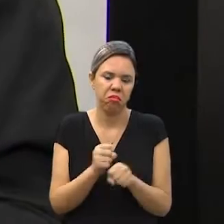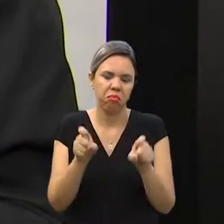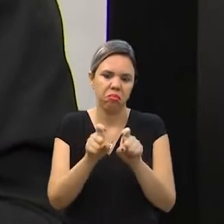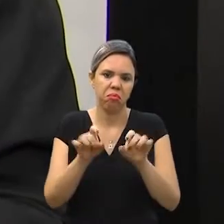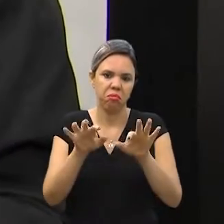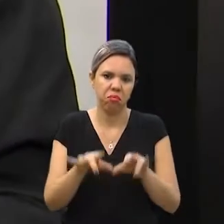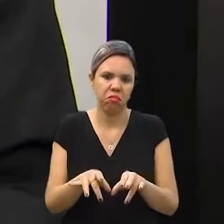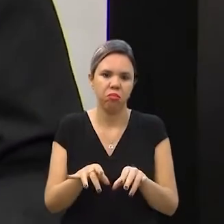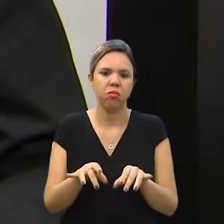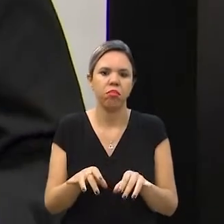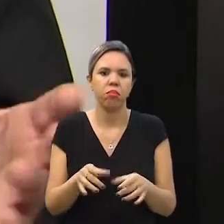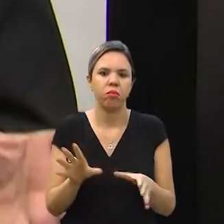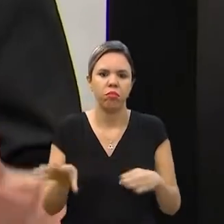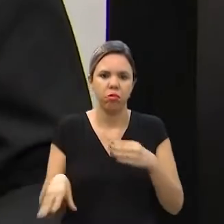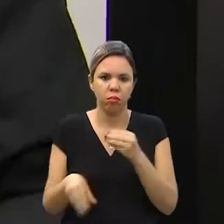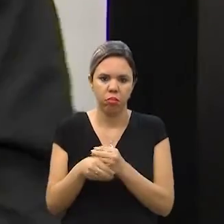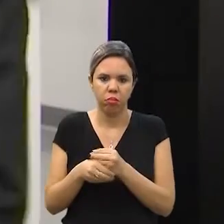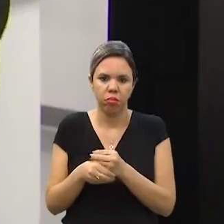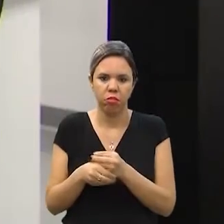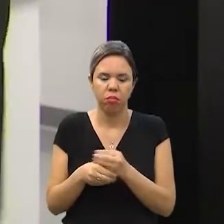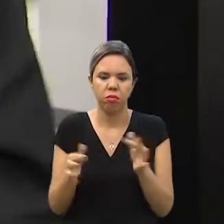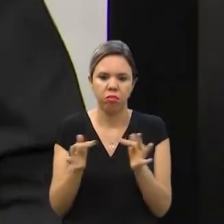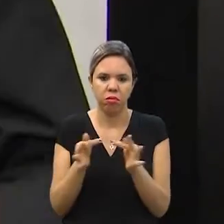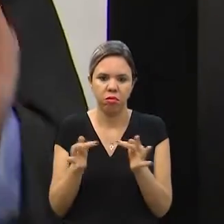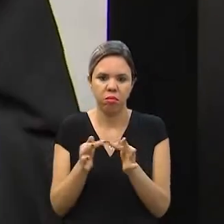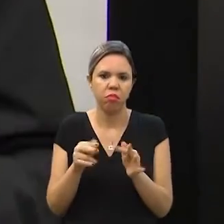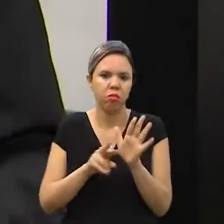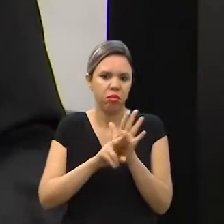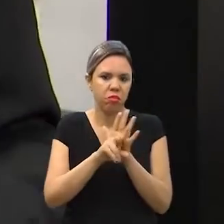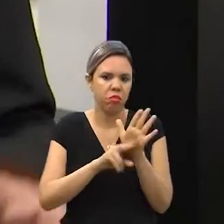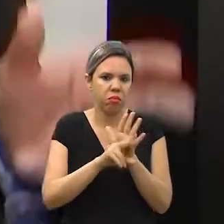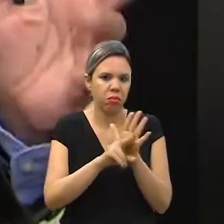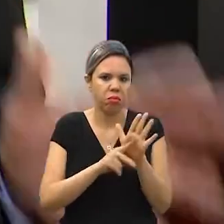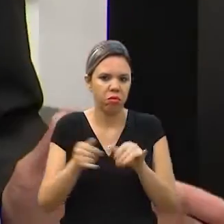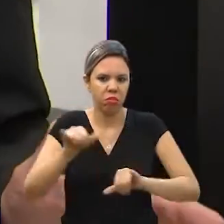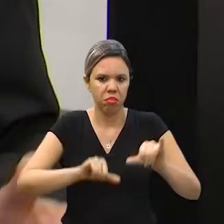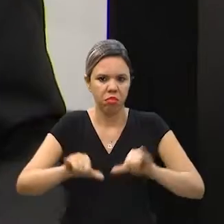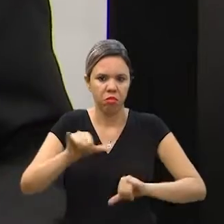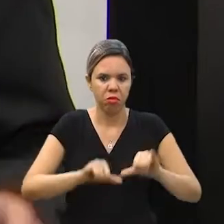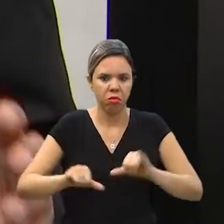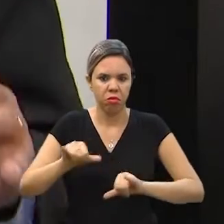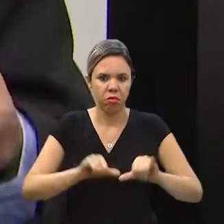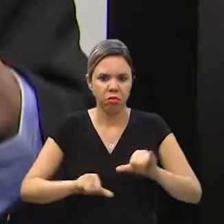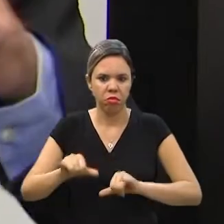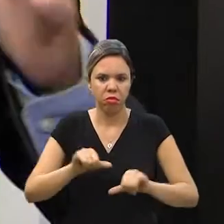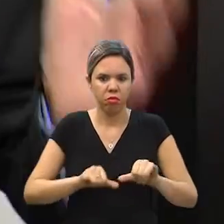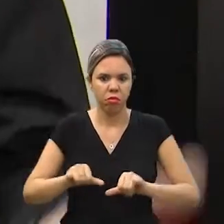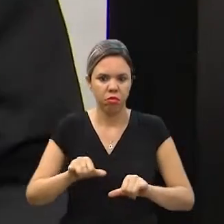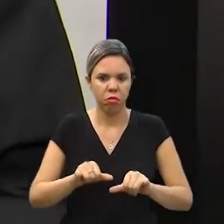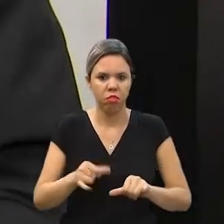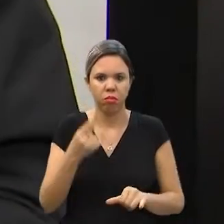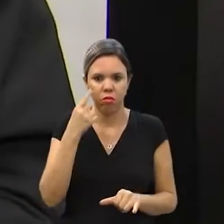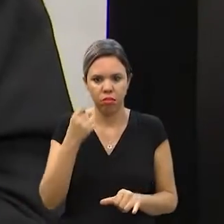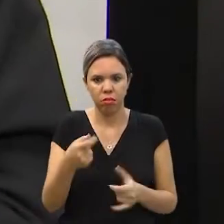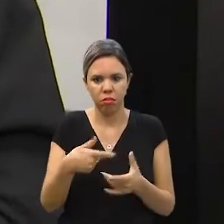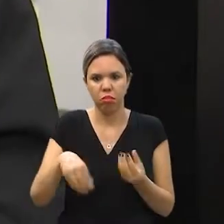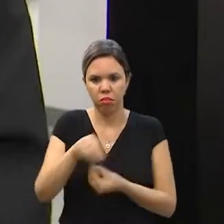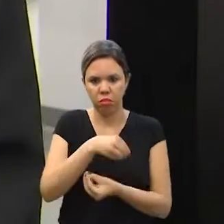de computação, tudo isso acoplado à física, biologia, química, de uma forma